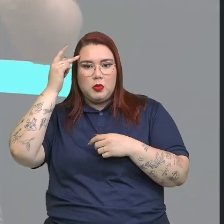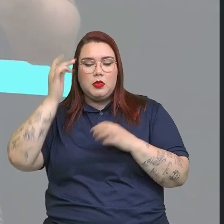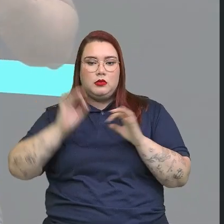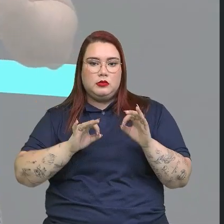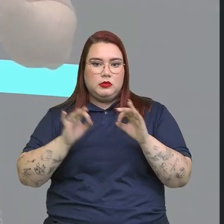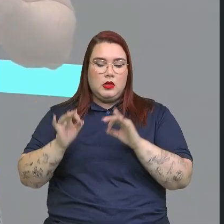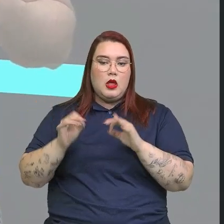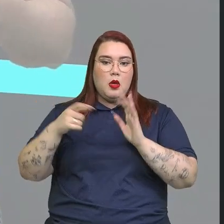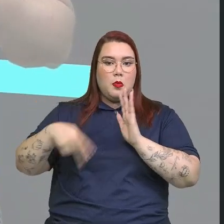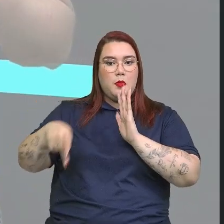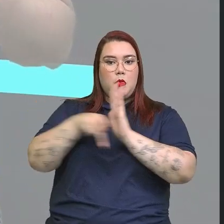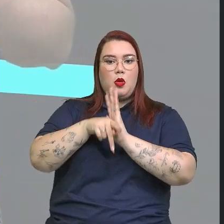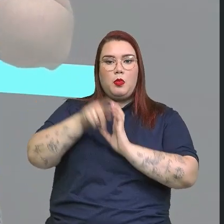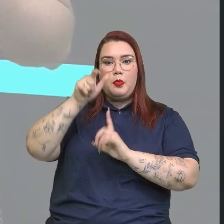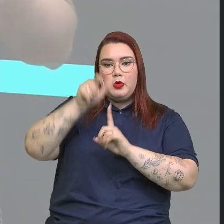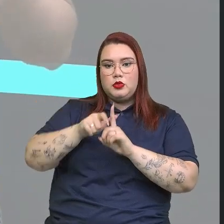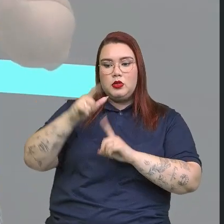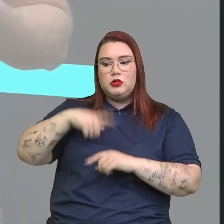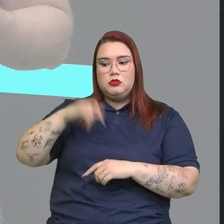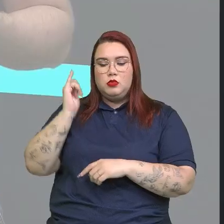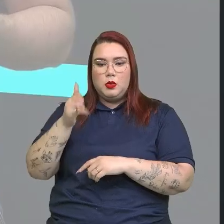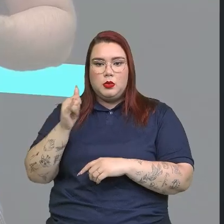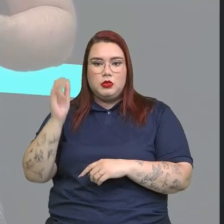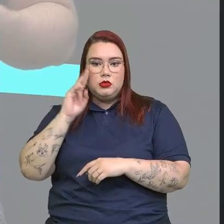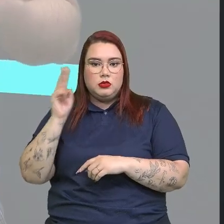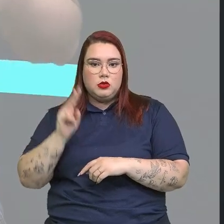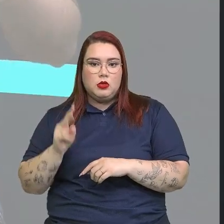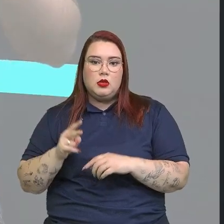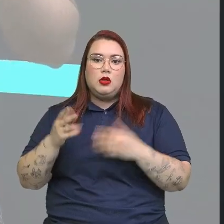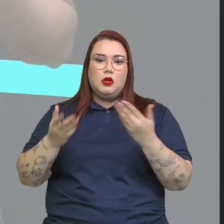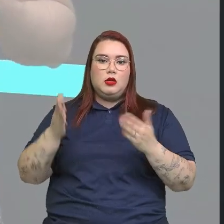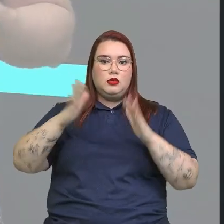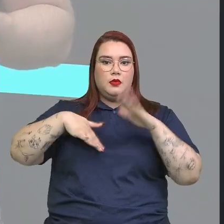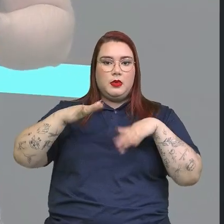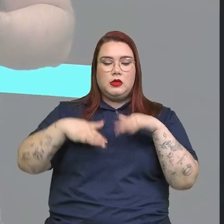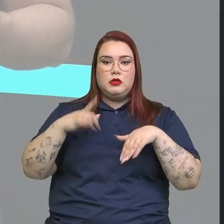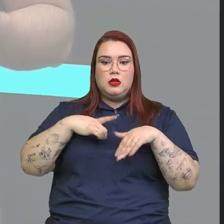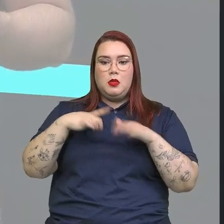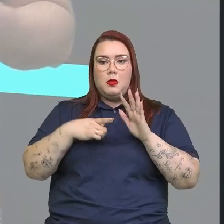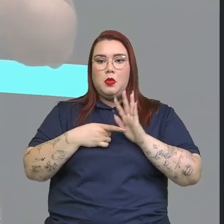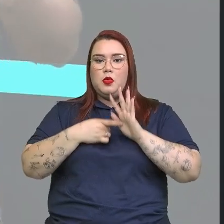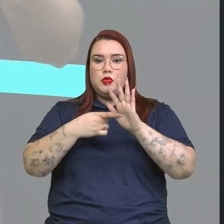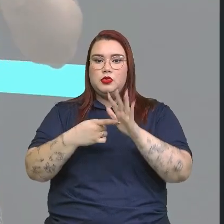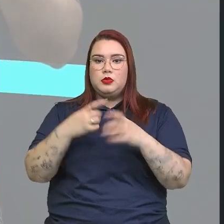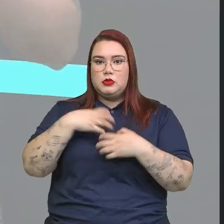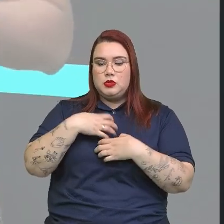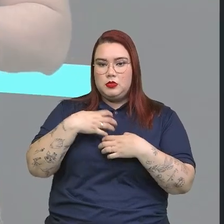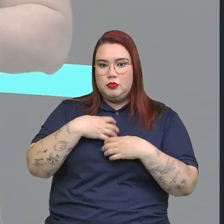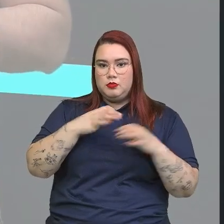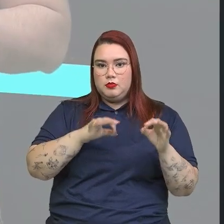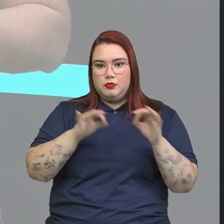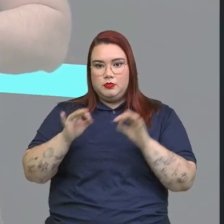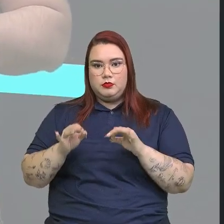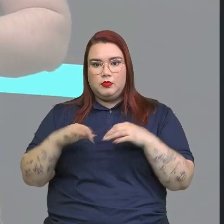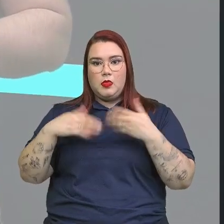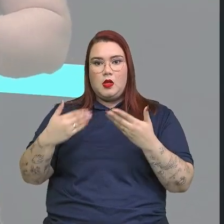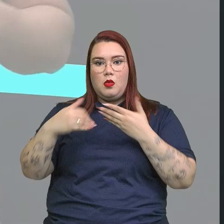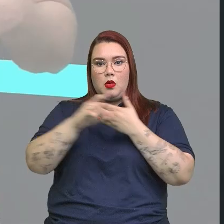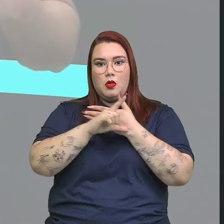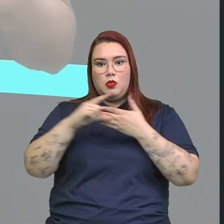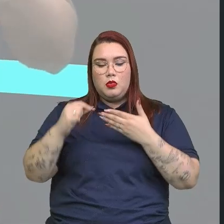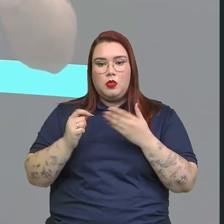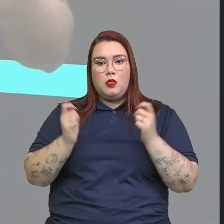próprio personagem que está contando ali sua história, muitas vezes, que está revelando seus sentimentos. Então, a autora, ela